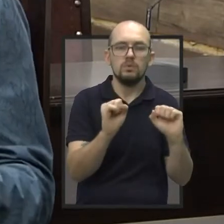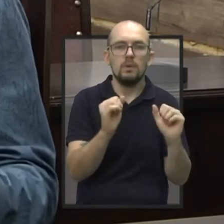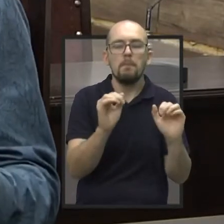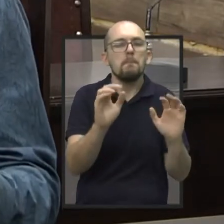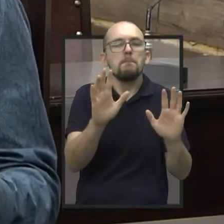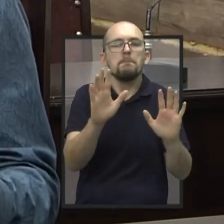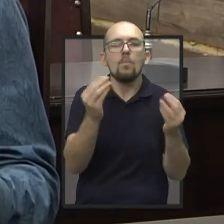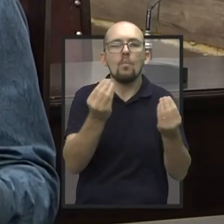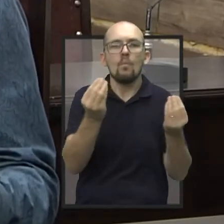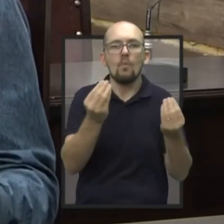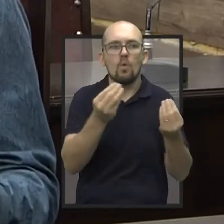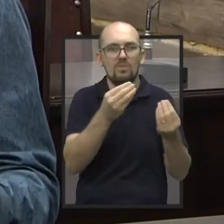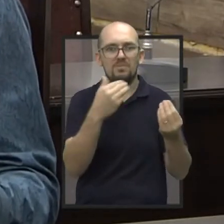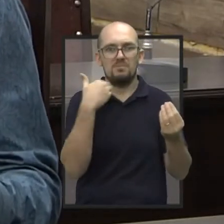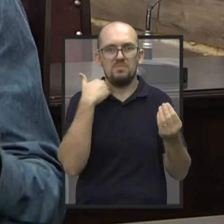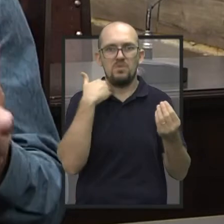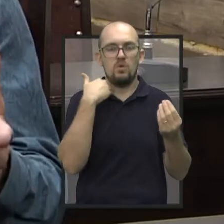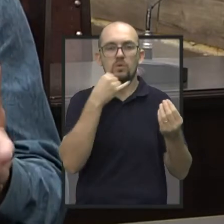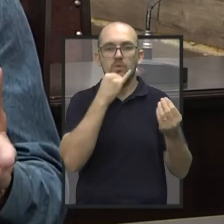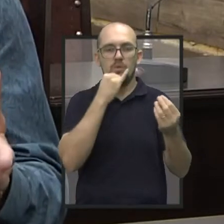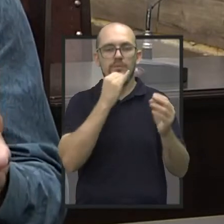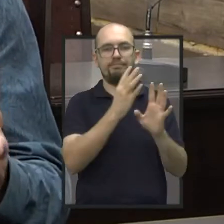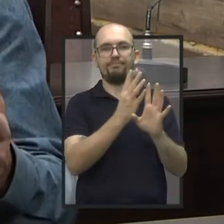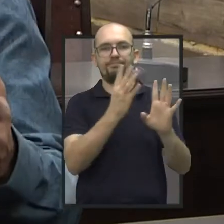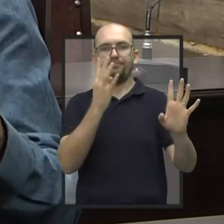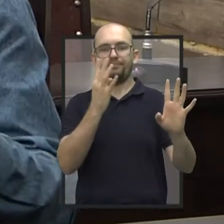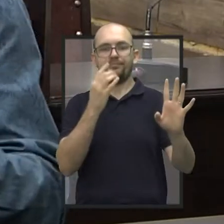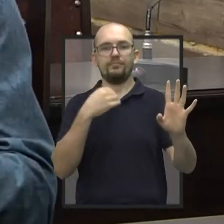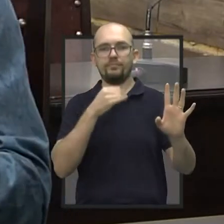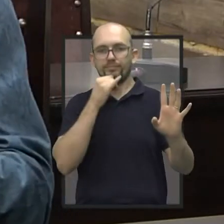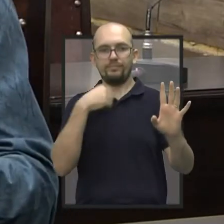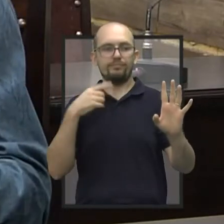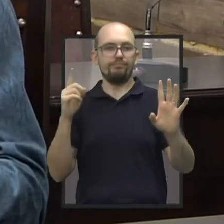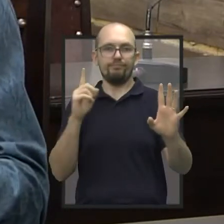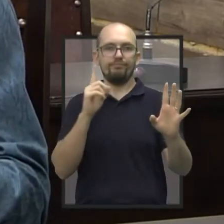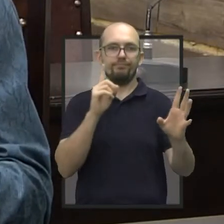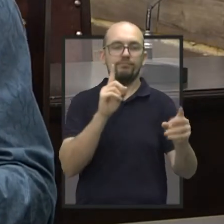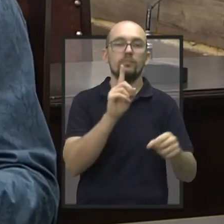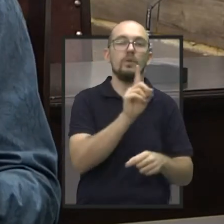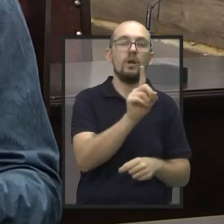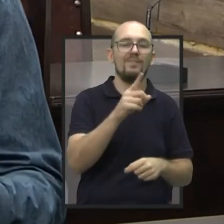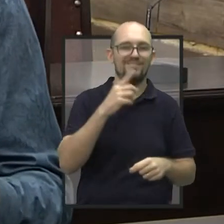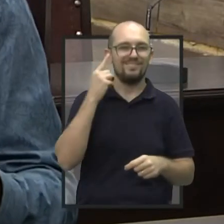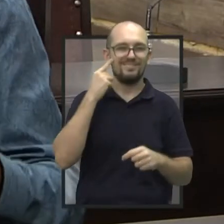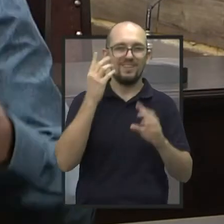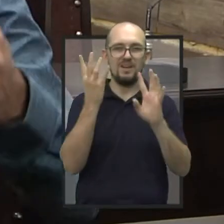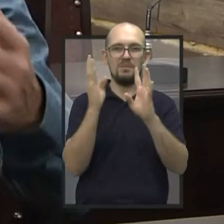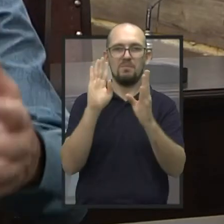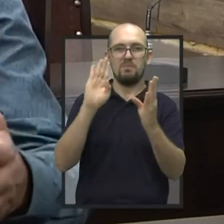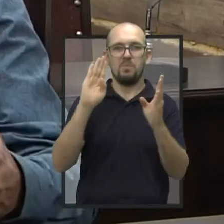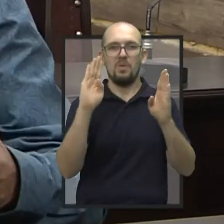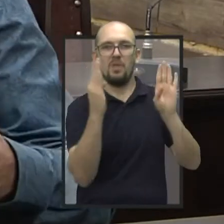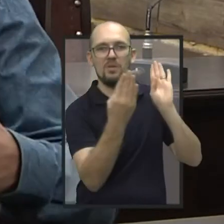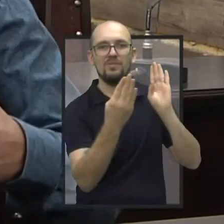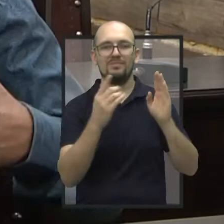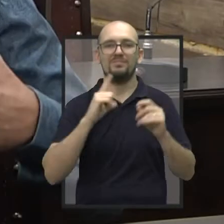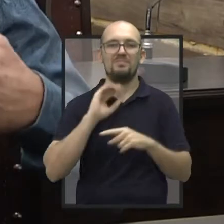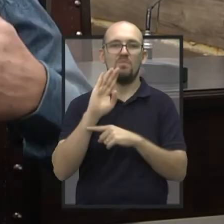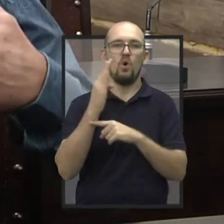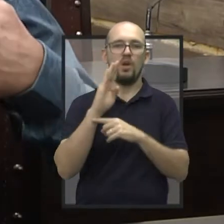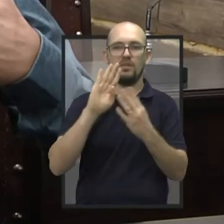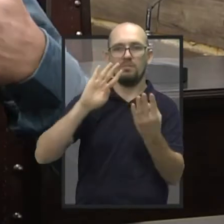você entrar para dentro da agência, você tem que passar naquela porta giratória, que você tem que colocar ali sua carteira,